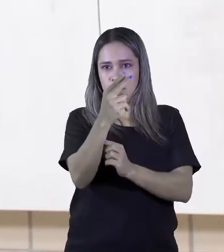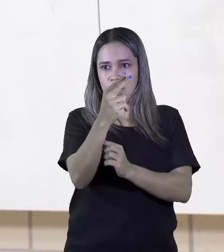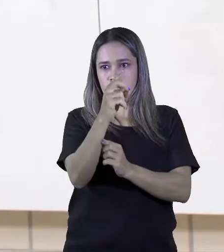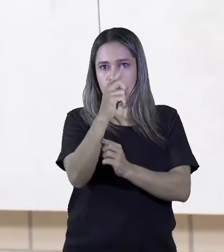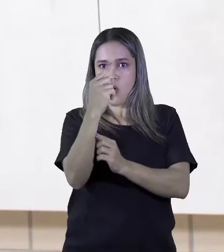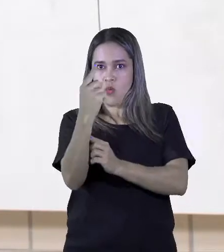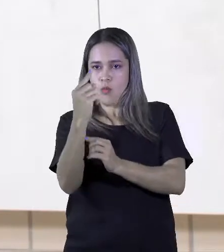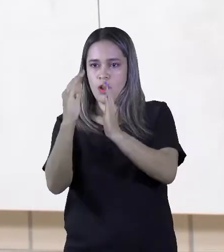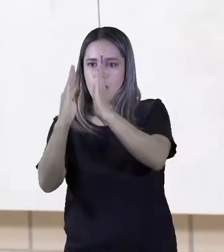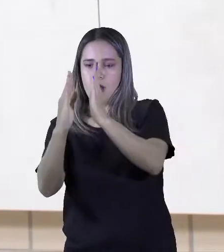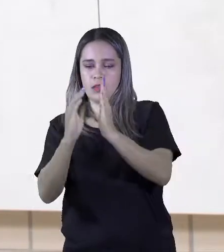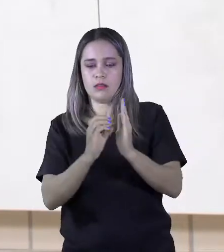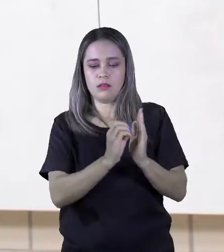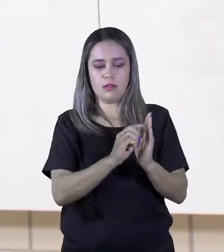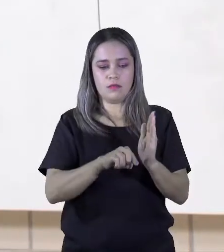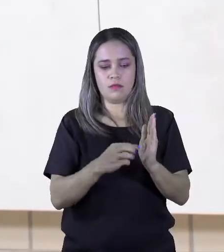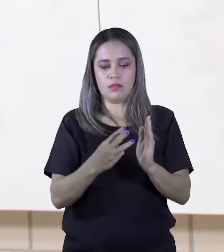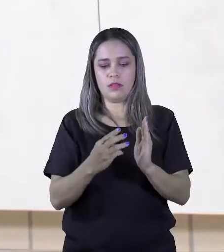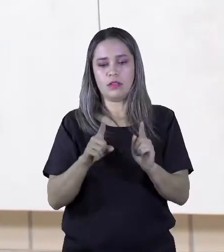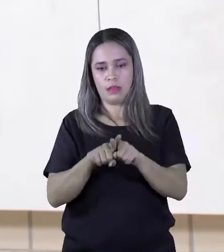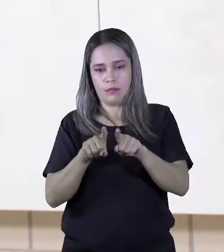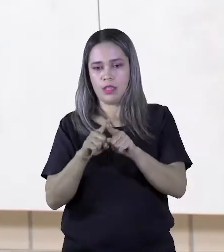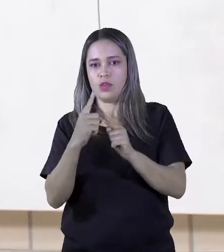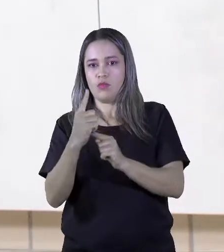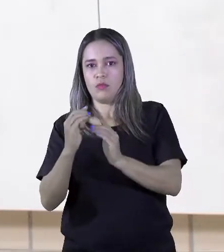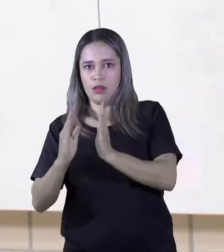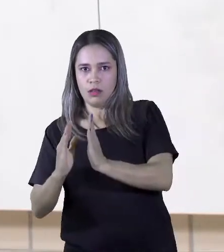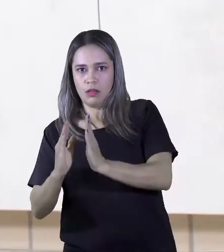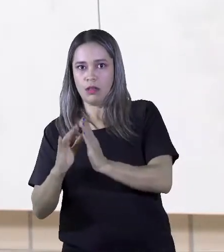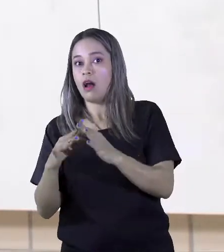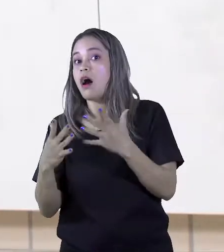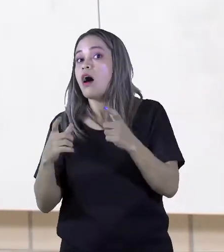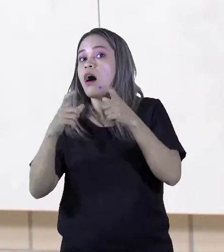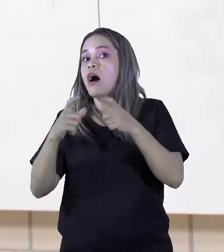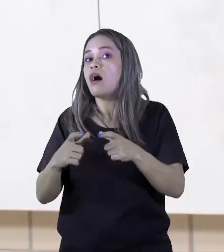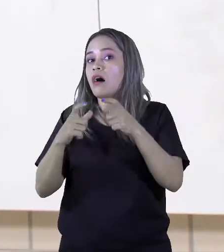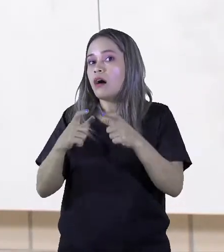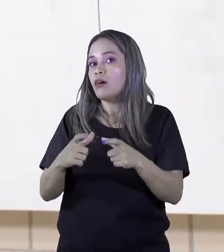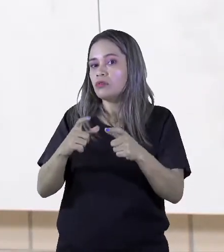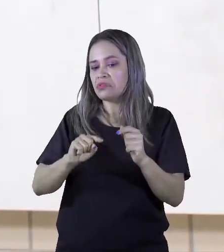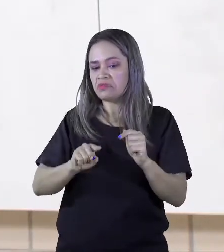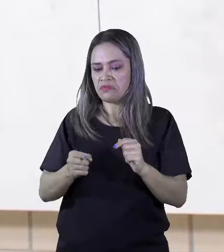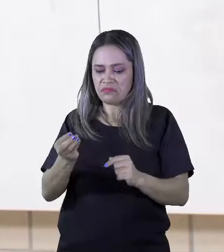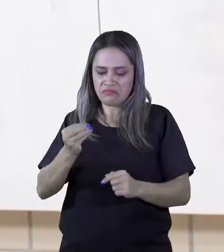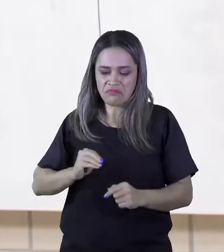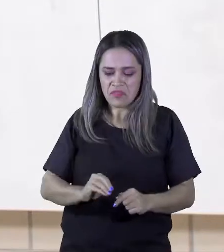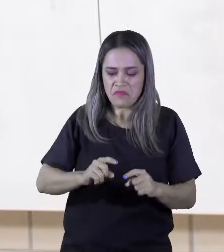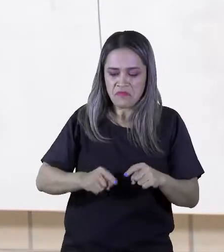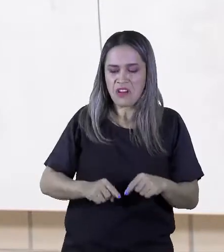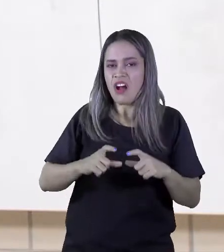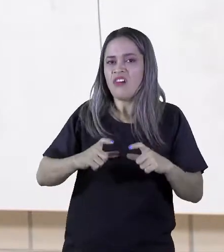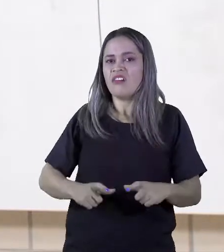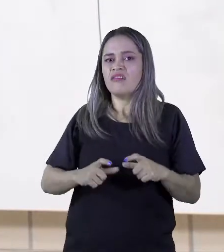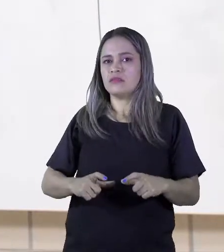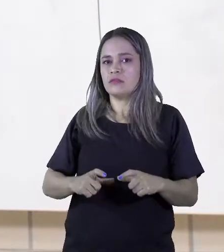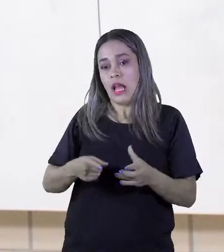0,3 tem uma casa após a vírgula, onde que a minha vírgula vai ficar aqui no final, professor? Eu vou